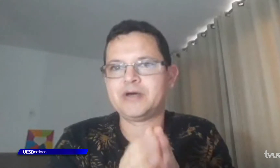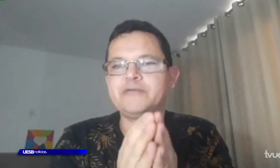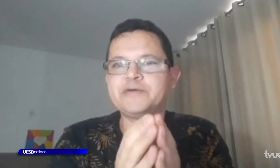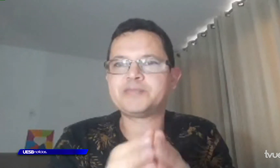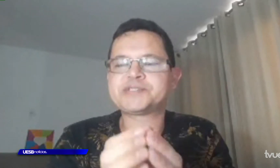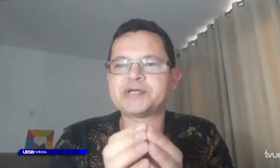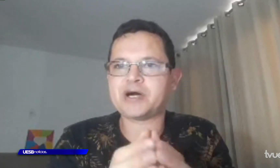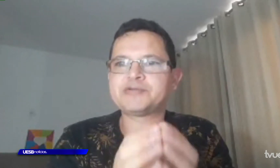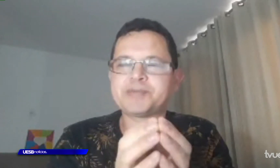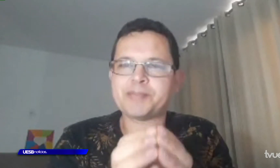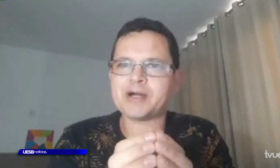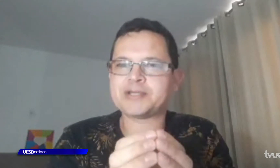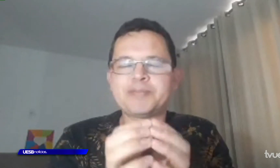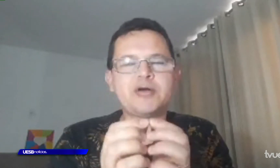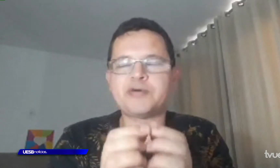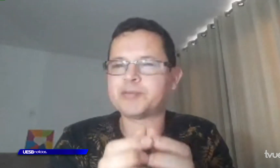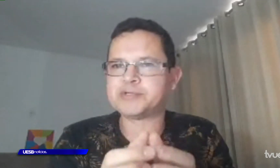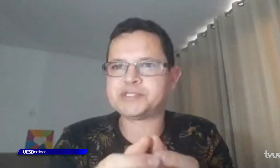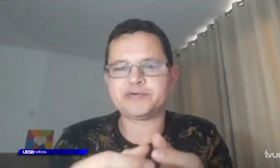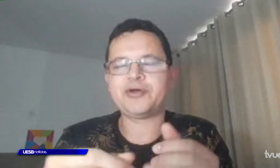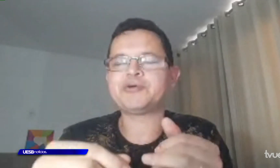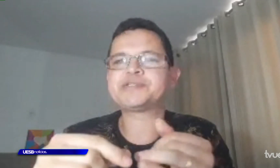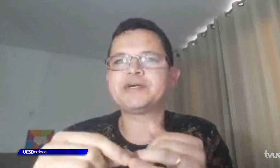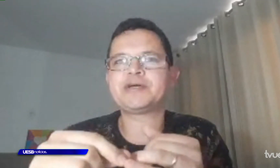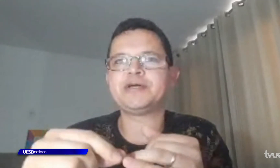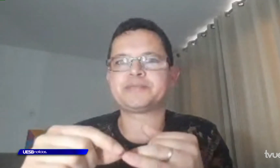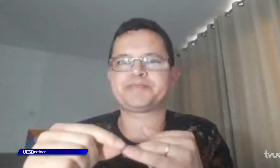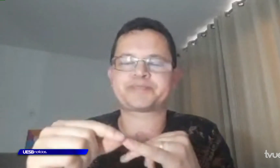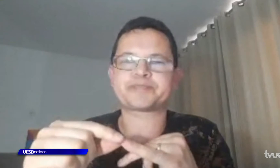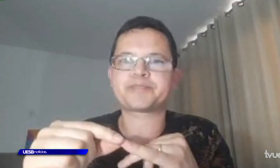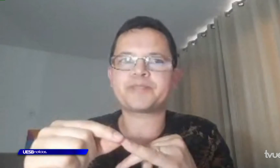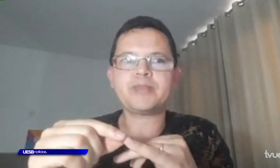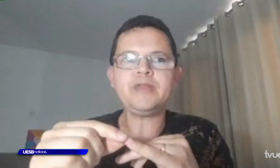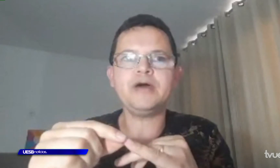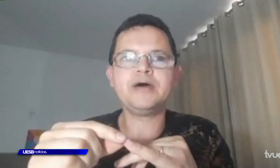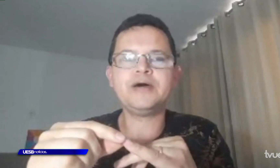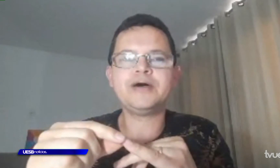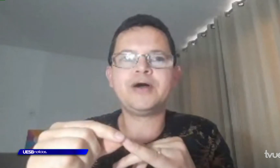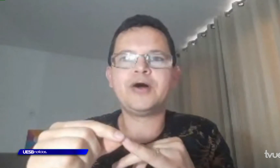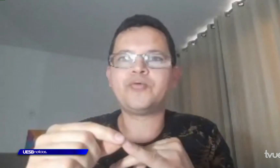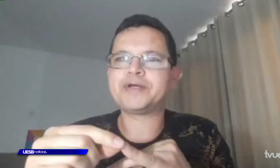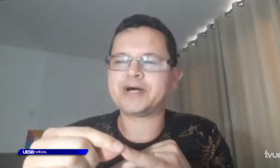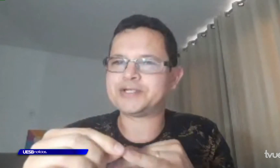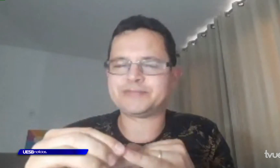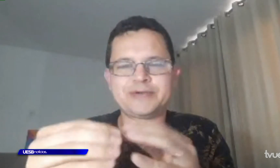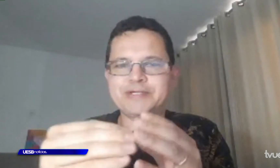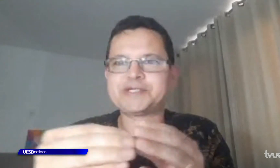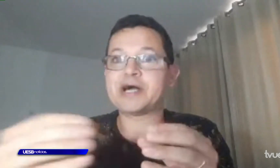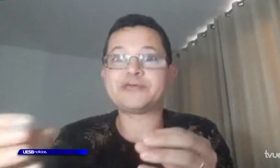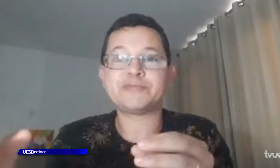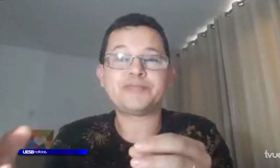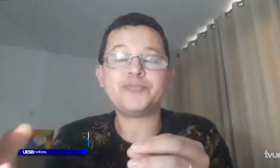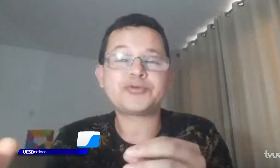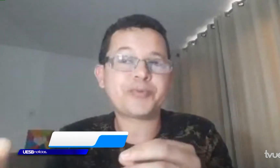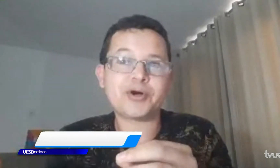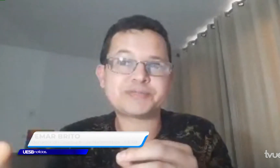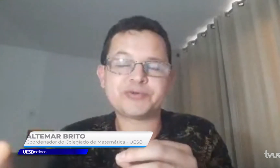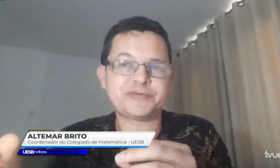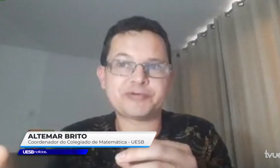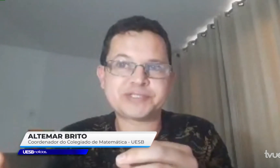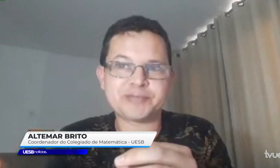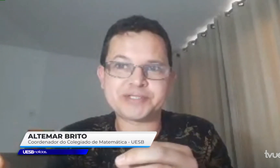indispensável Vamos tentar nos preparar da melhor forma possível eu sei que é o Enade chegando